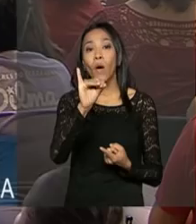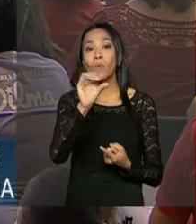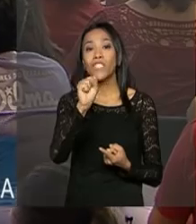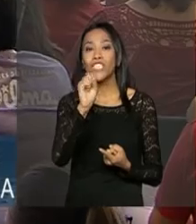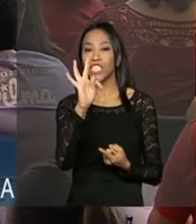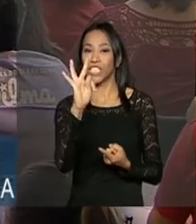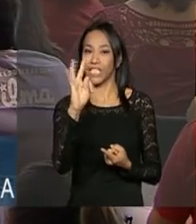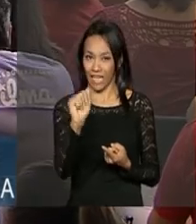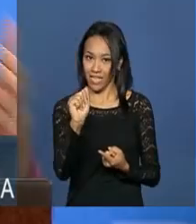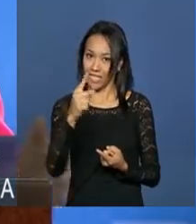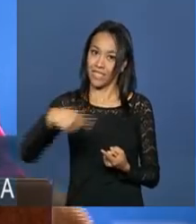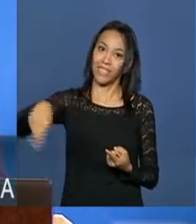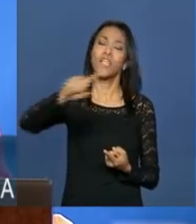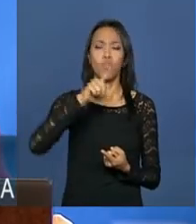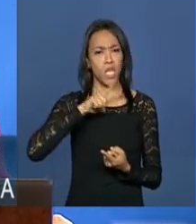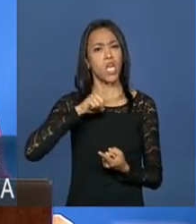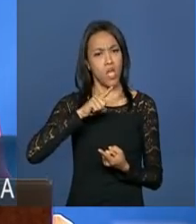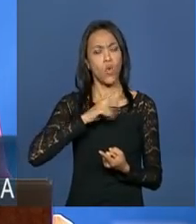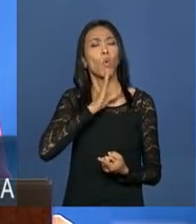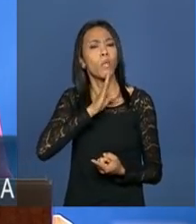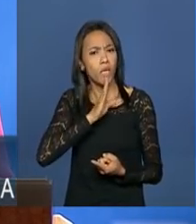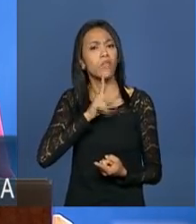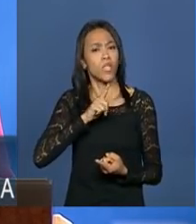conheço e tenho na minha